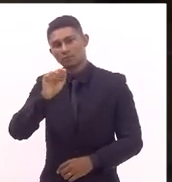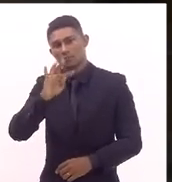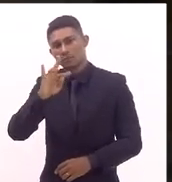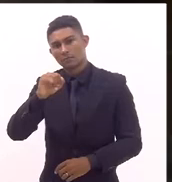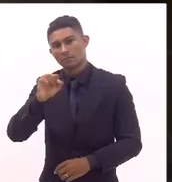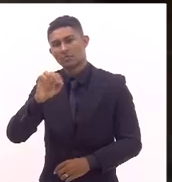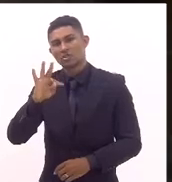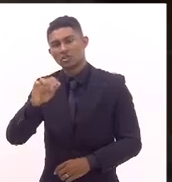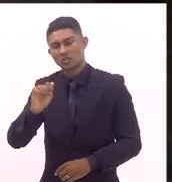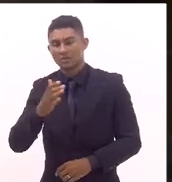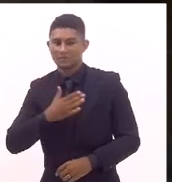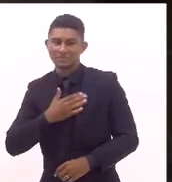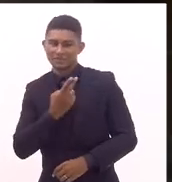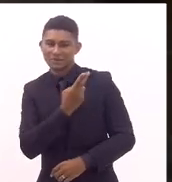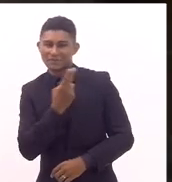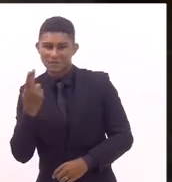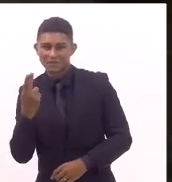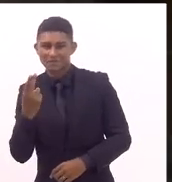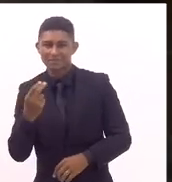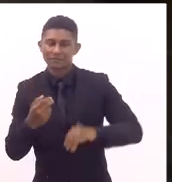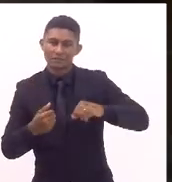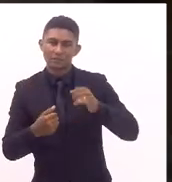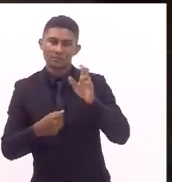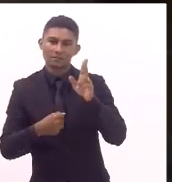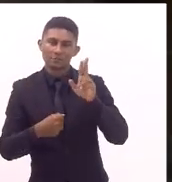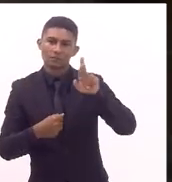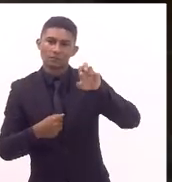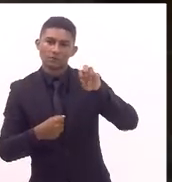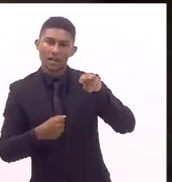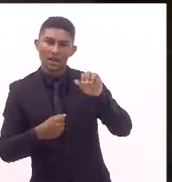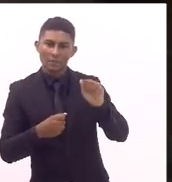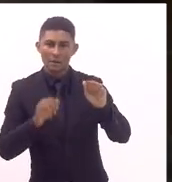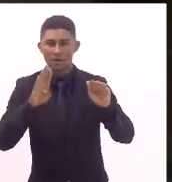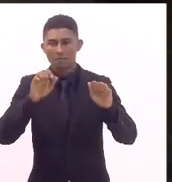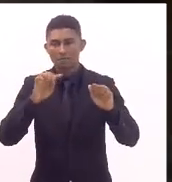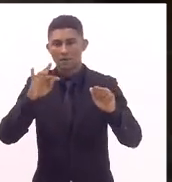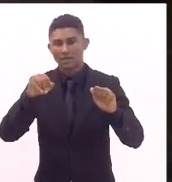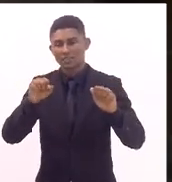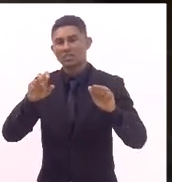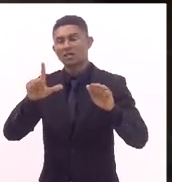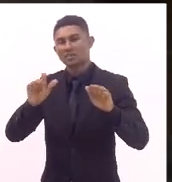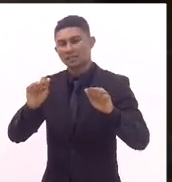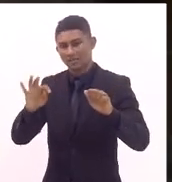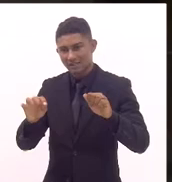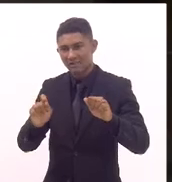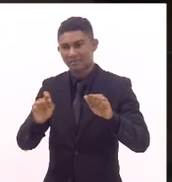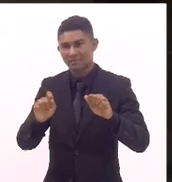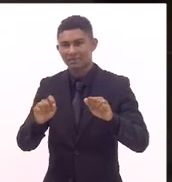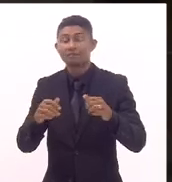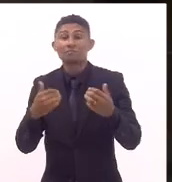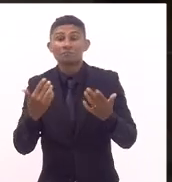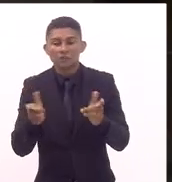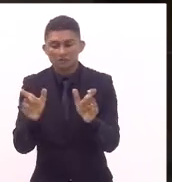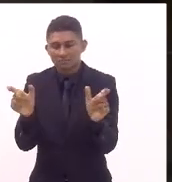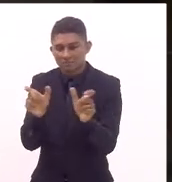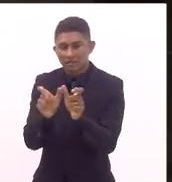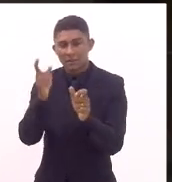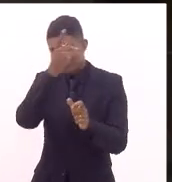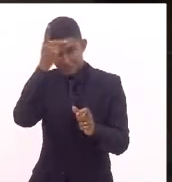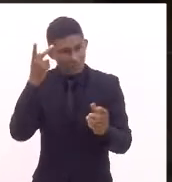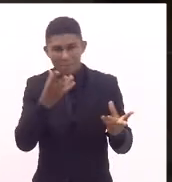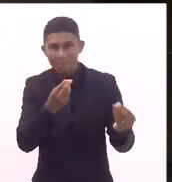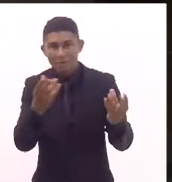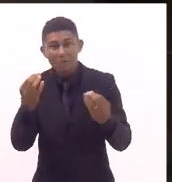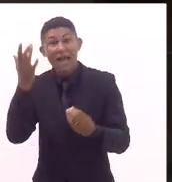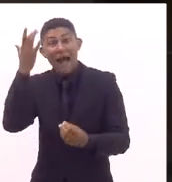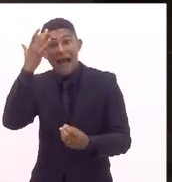eu fiquei 10 mais Janeiro Batista já confundem a beça eu pego um aplicativo que eu só falou você é Benedita